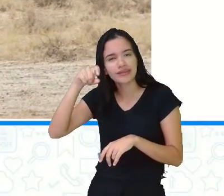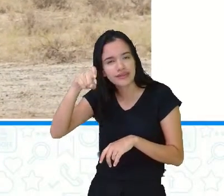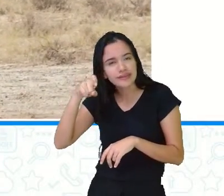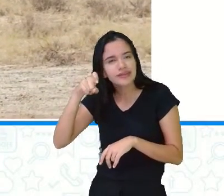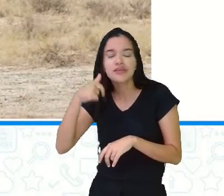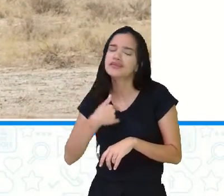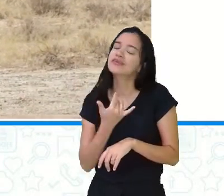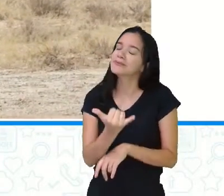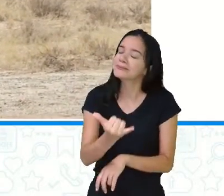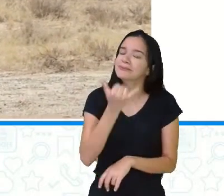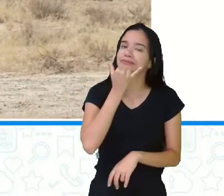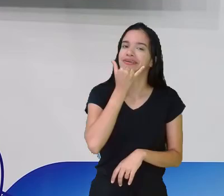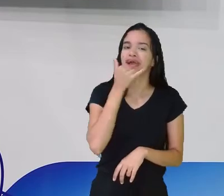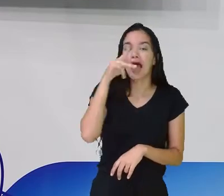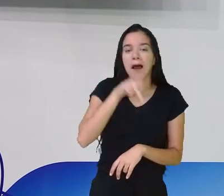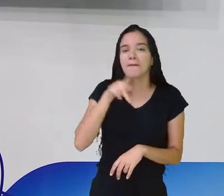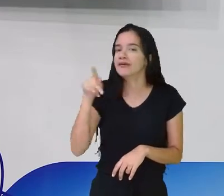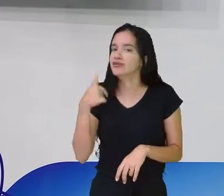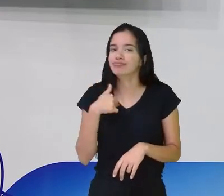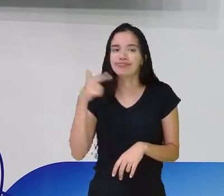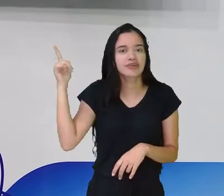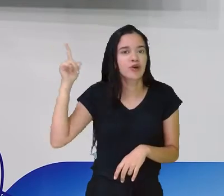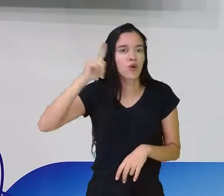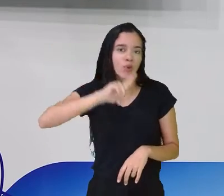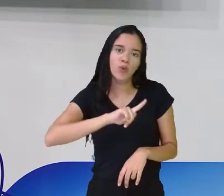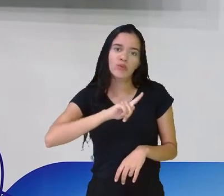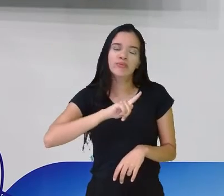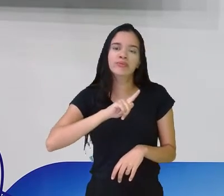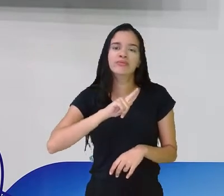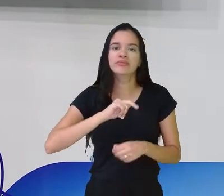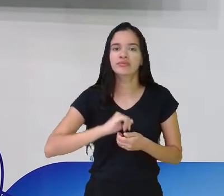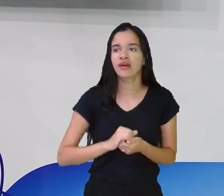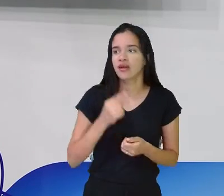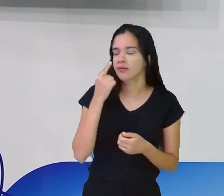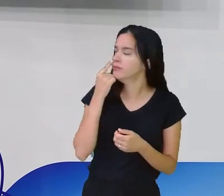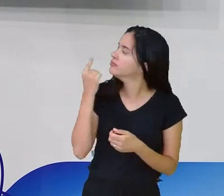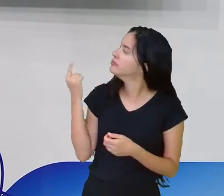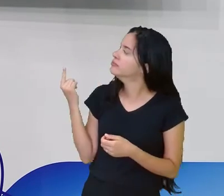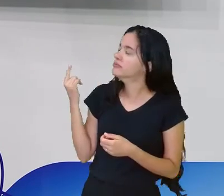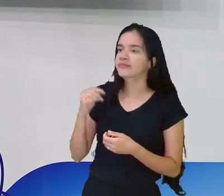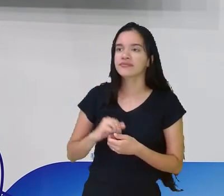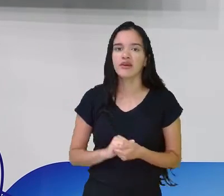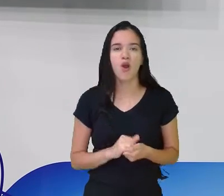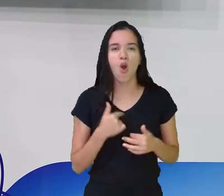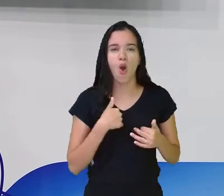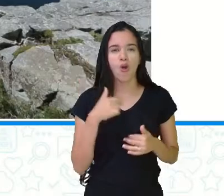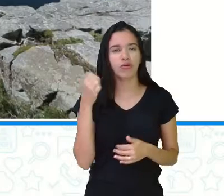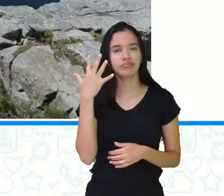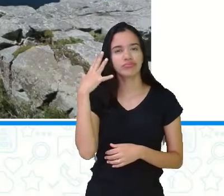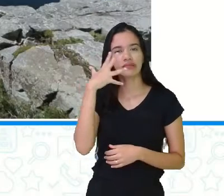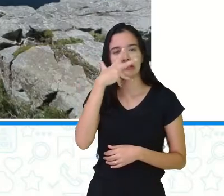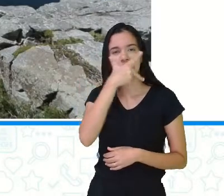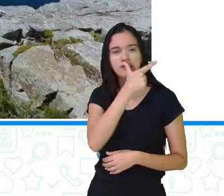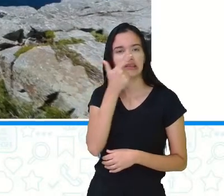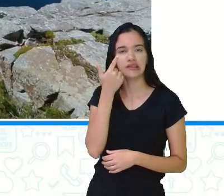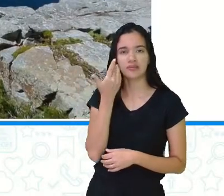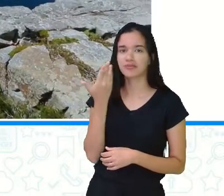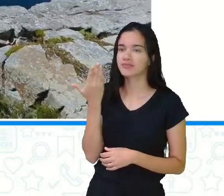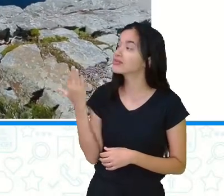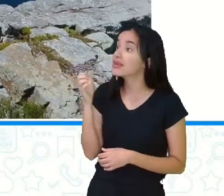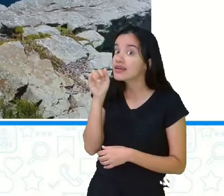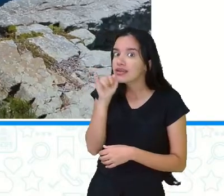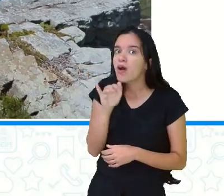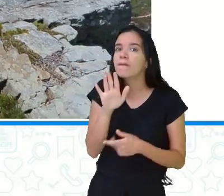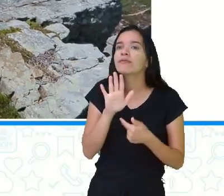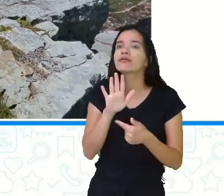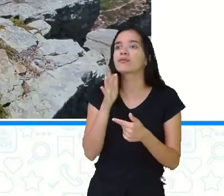vão me perdoar, a professora não conseguiu gravar o nome deste animal. Olha que paisagem belíssima. Se eu mostrasse